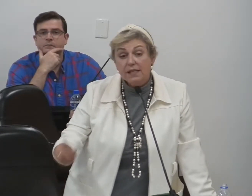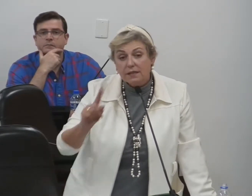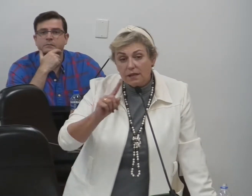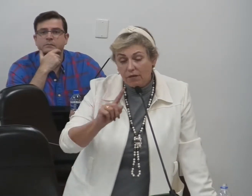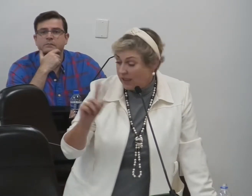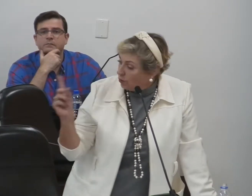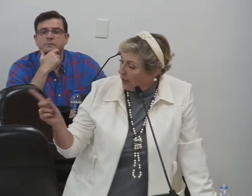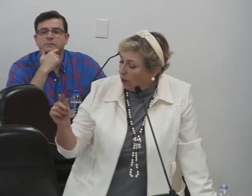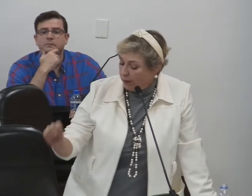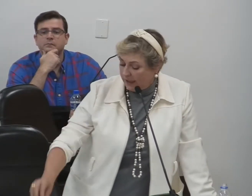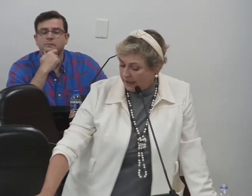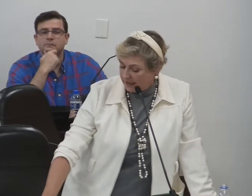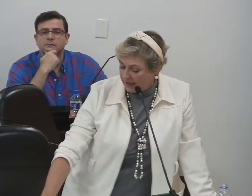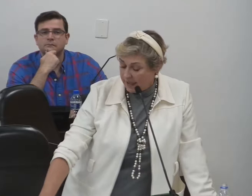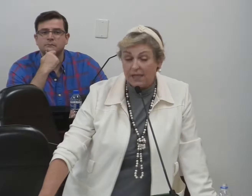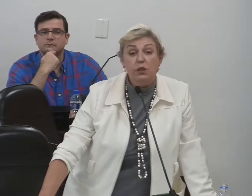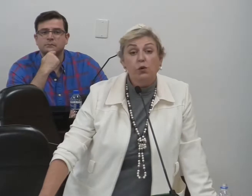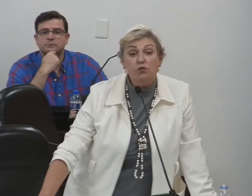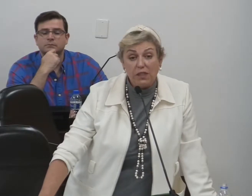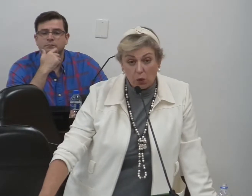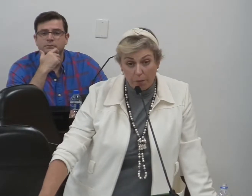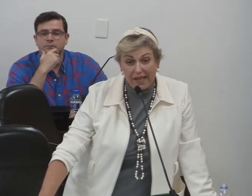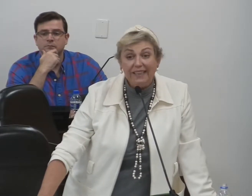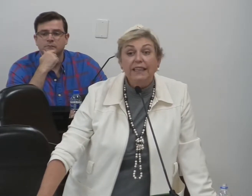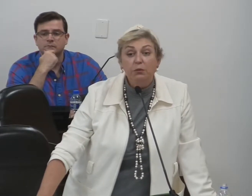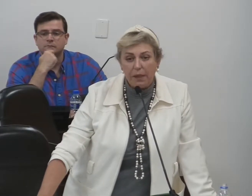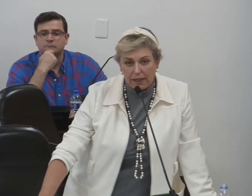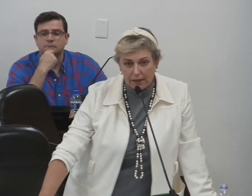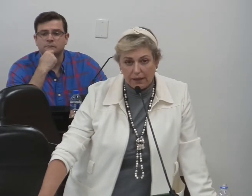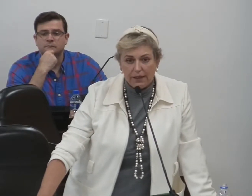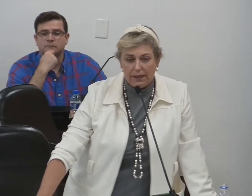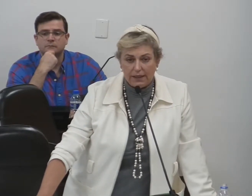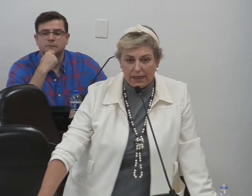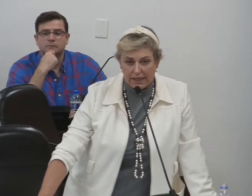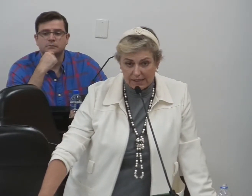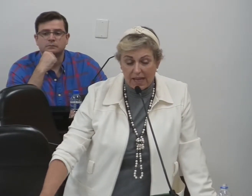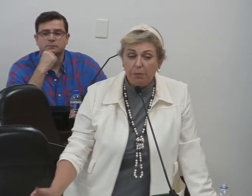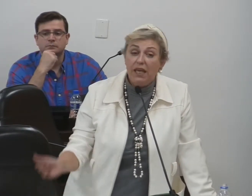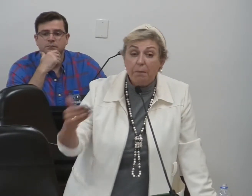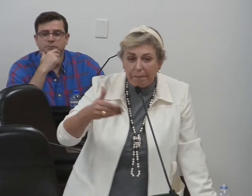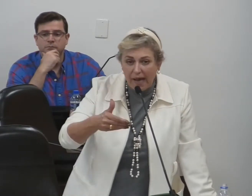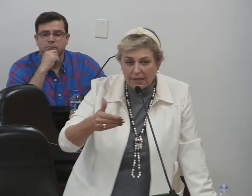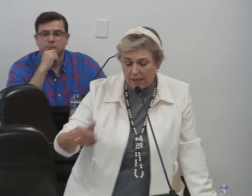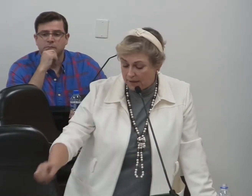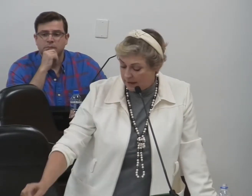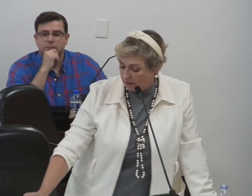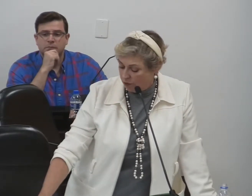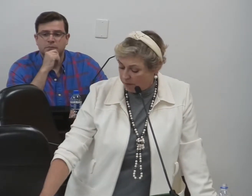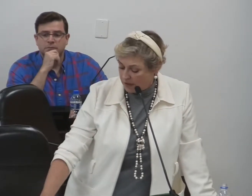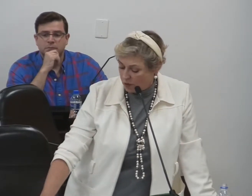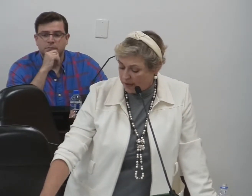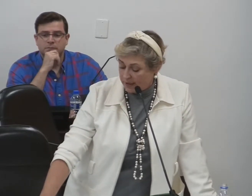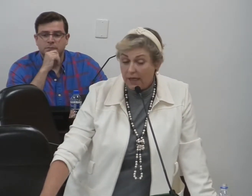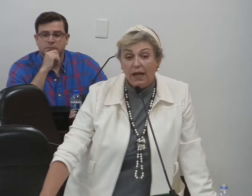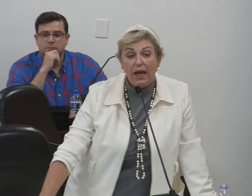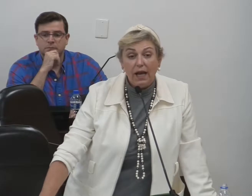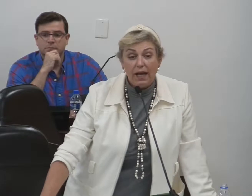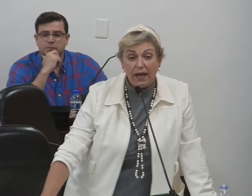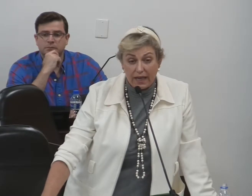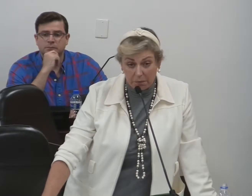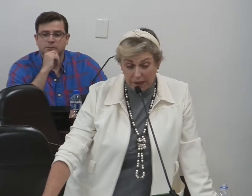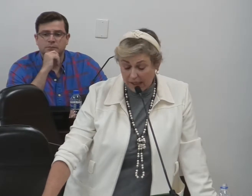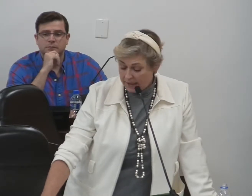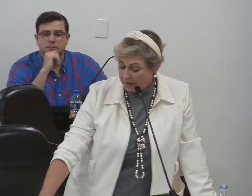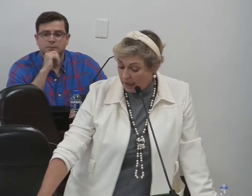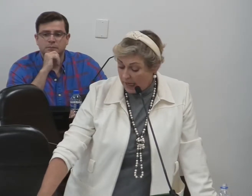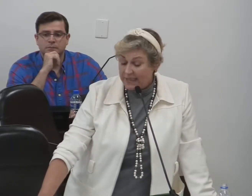Mas a vereadora Lu queria que dissesse que o 156 também recebe e repassa essas informações à